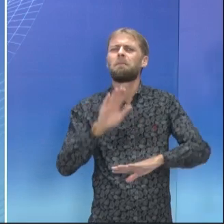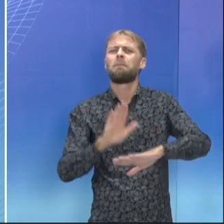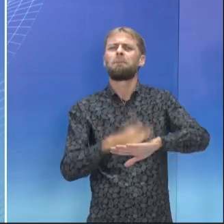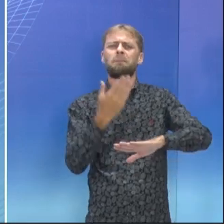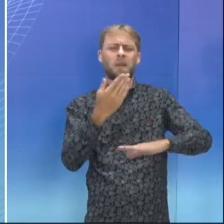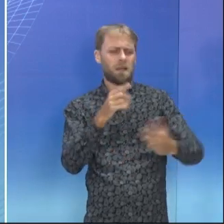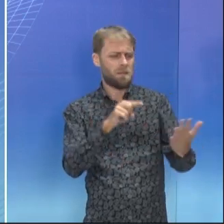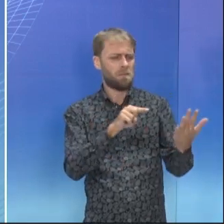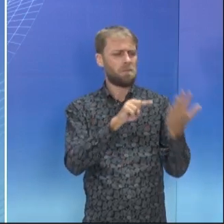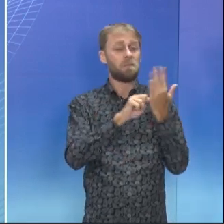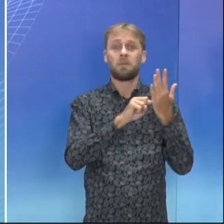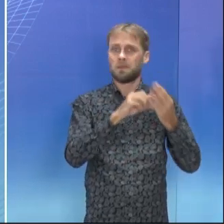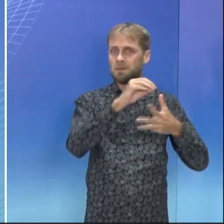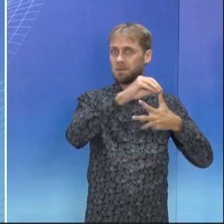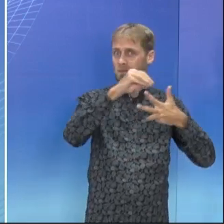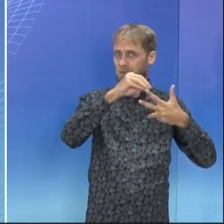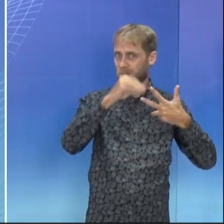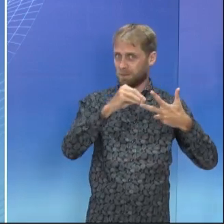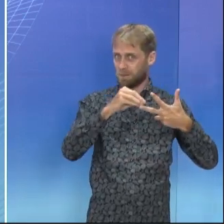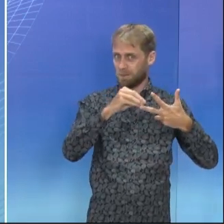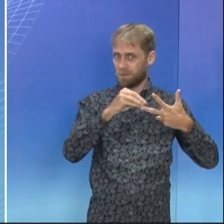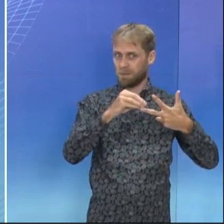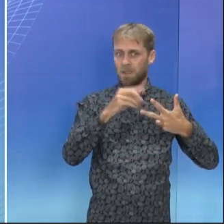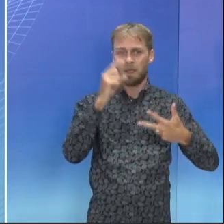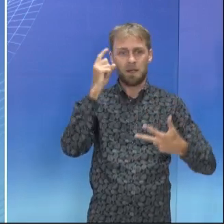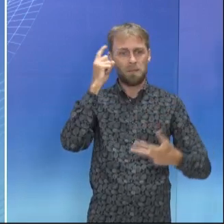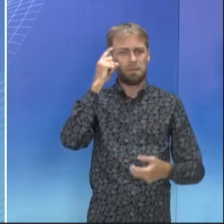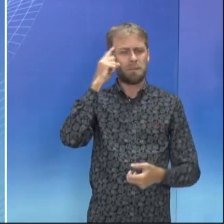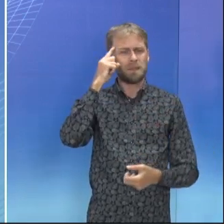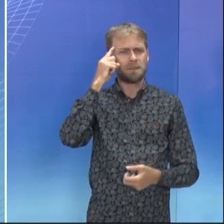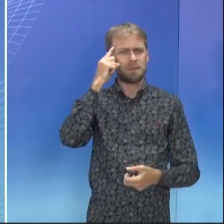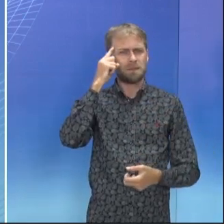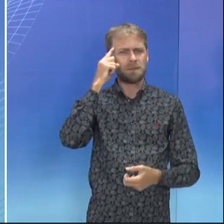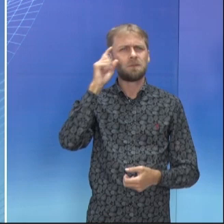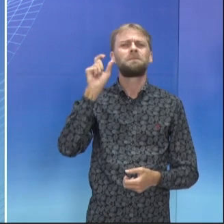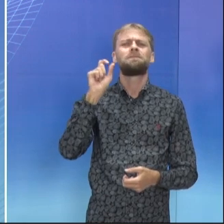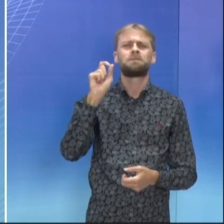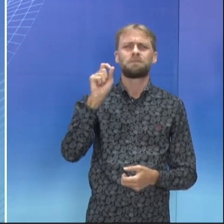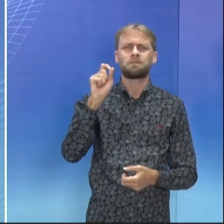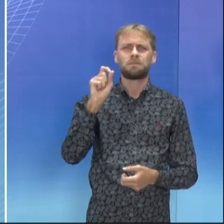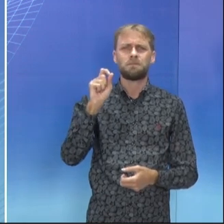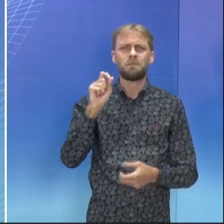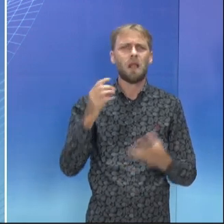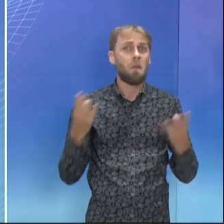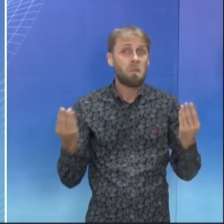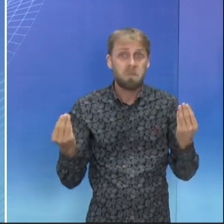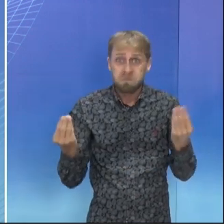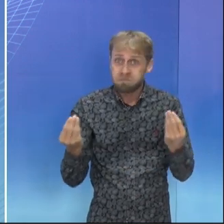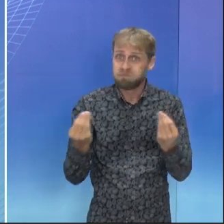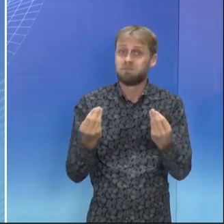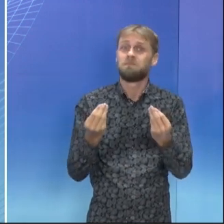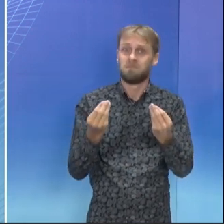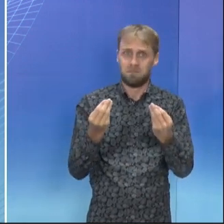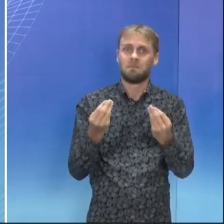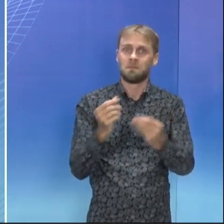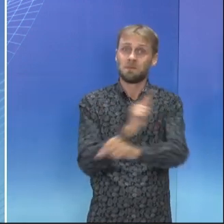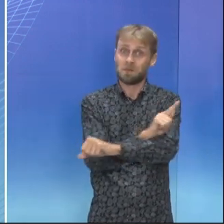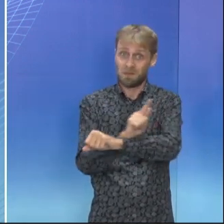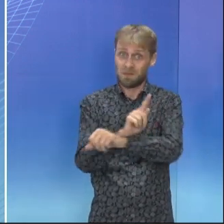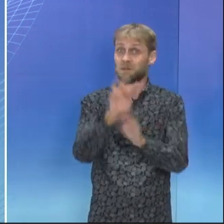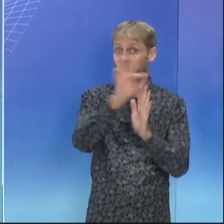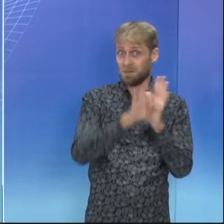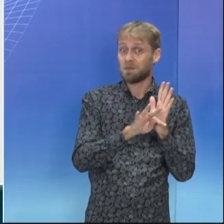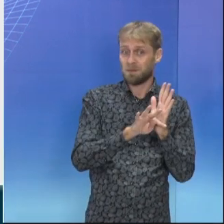Enem. E considerando esse levantamento, foi verificado que cai muito